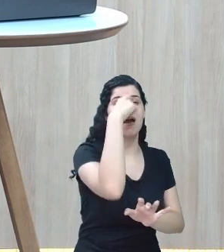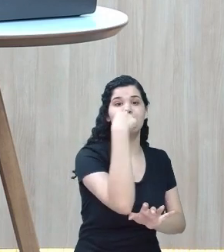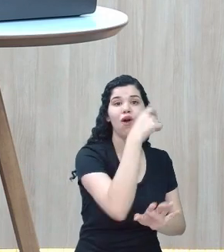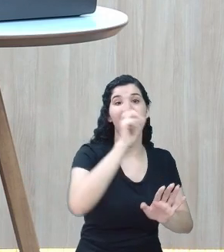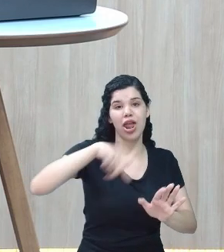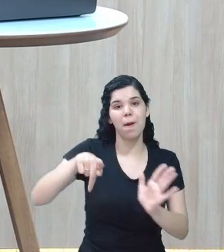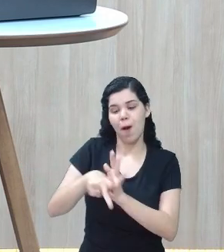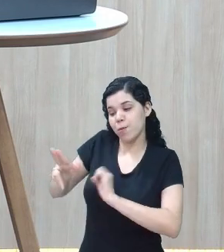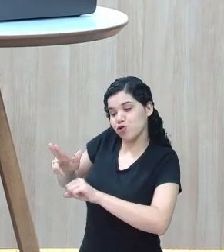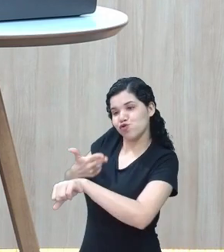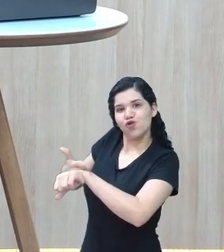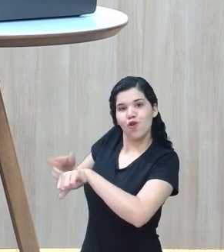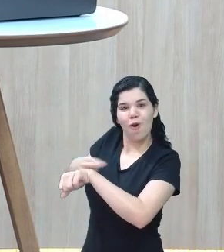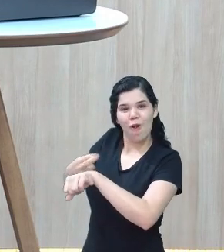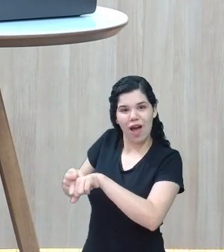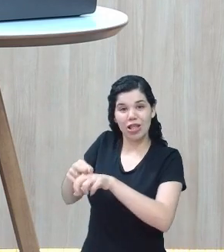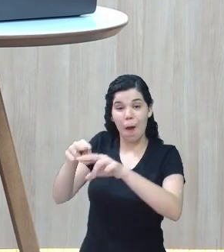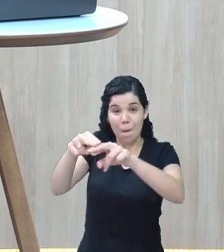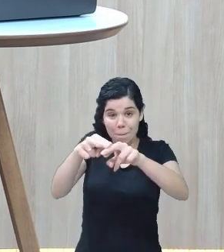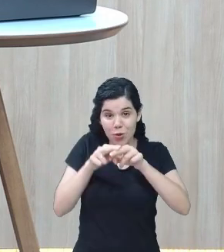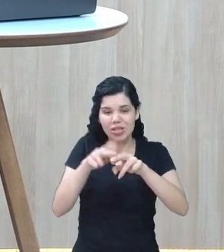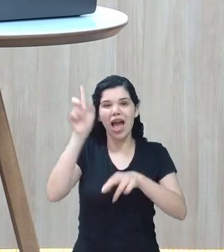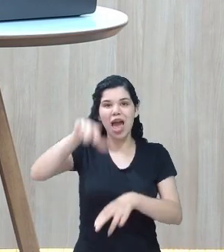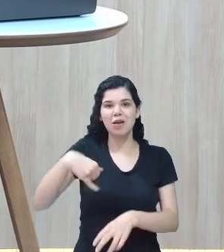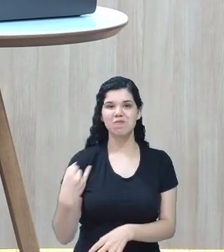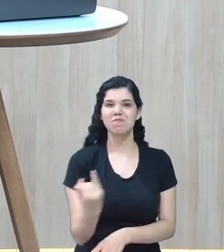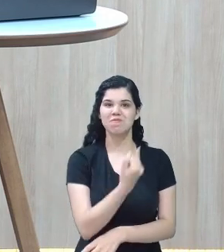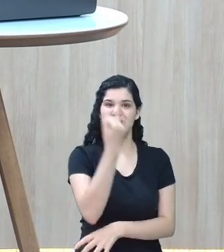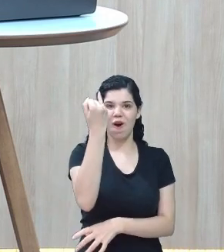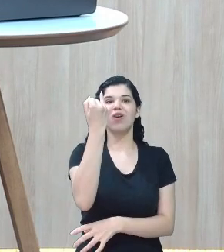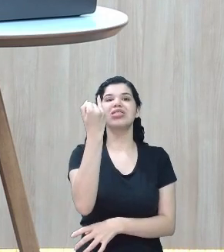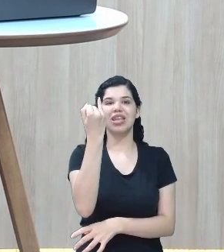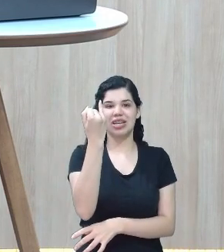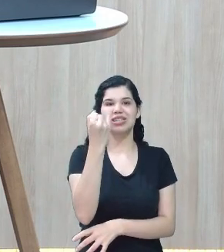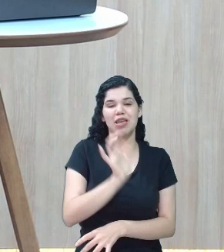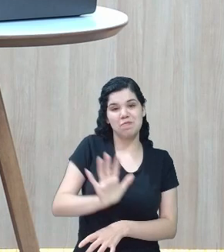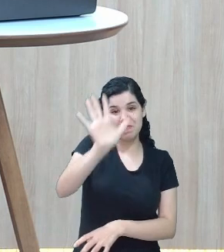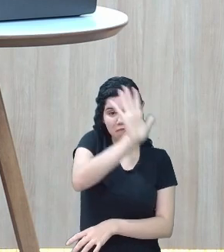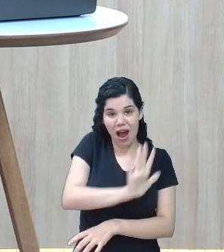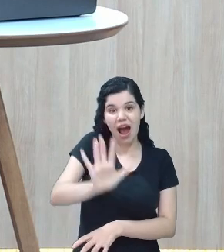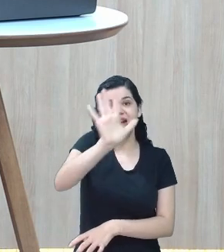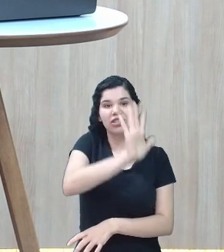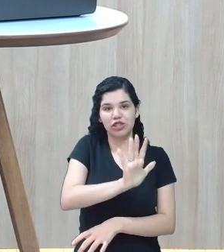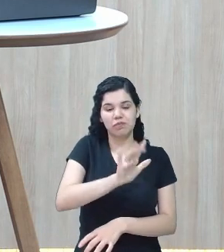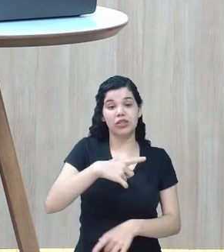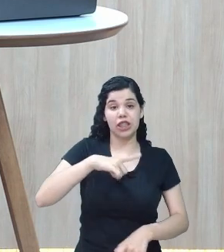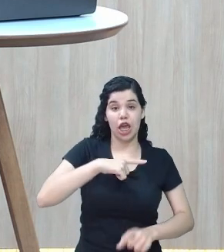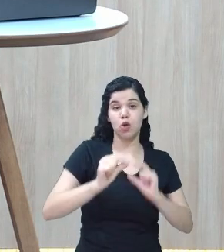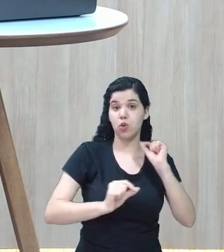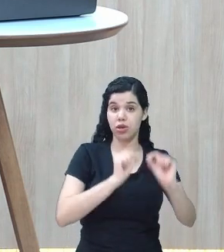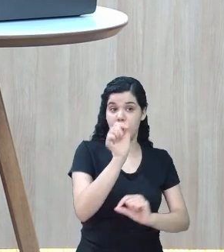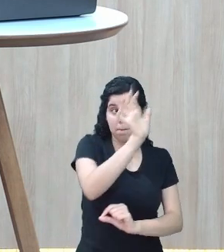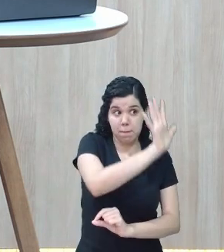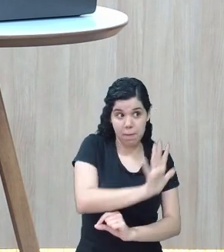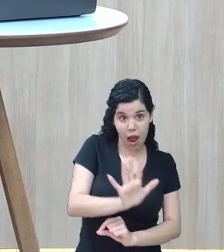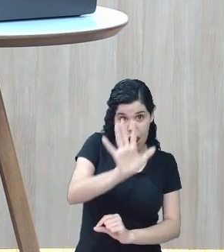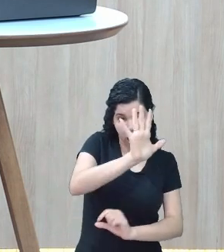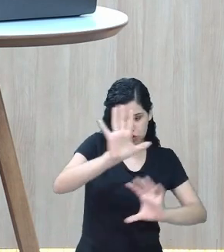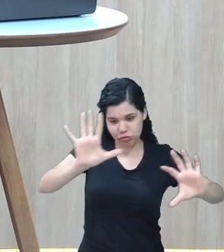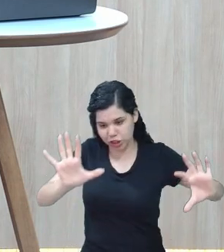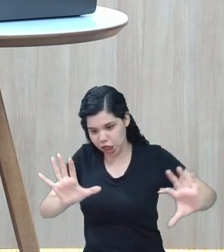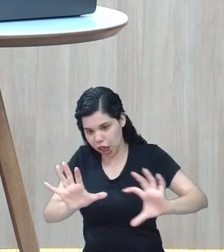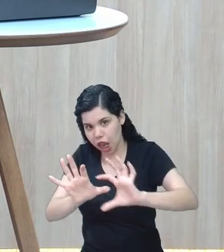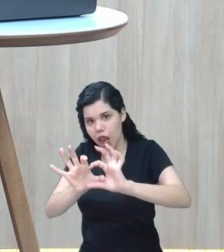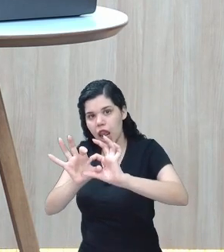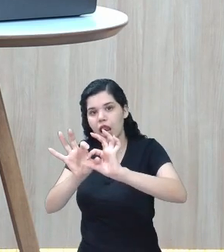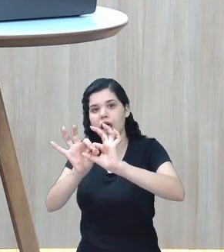Então, nesse caso, essa propaganda é o multimodal, porque ela usa a imagem